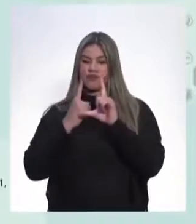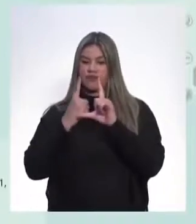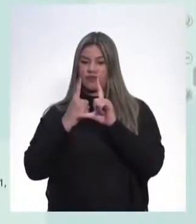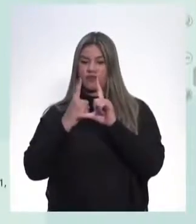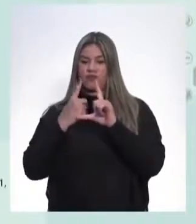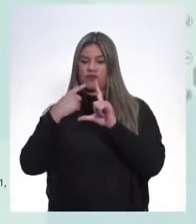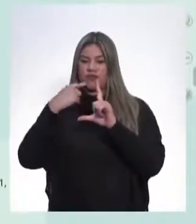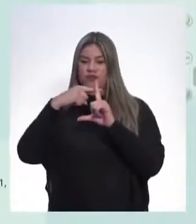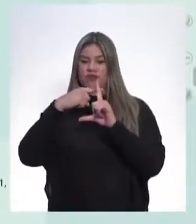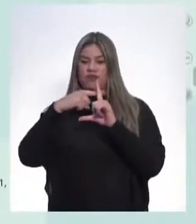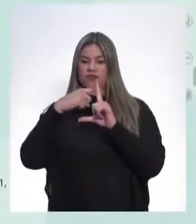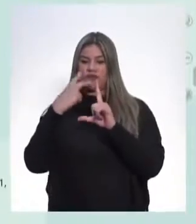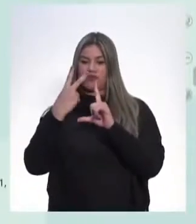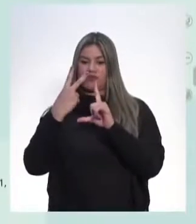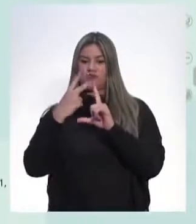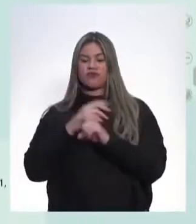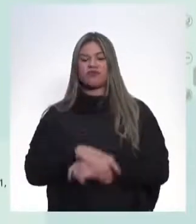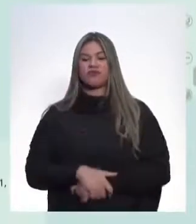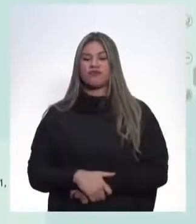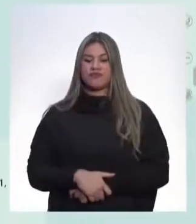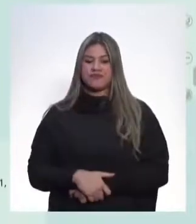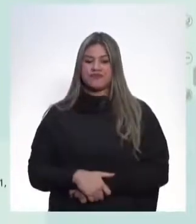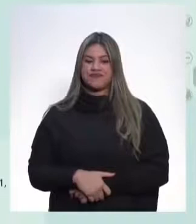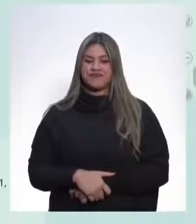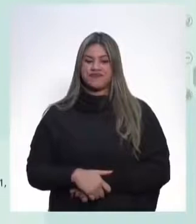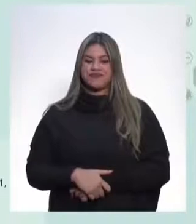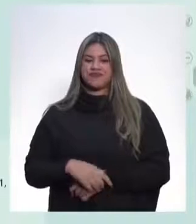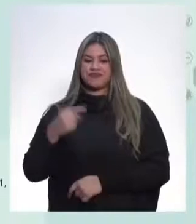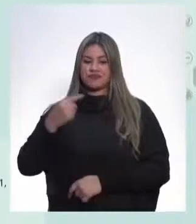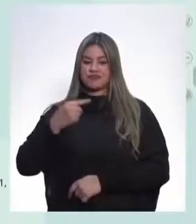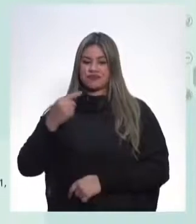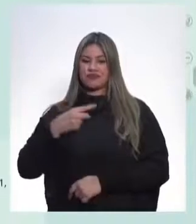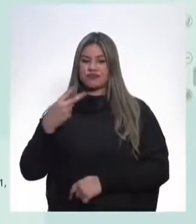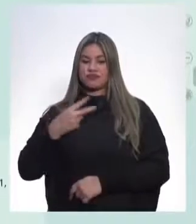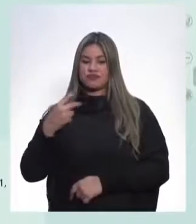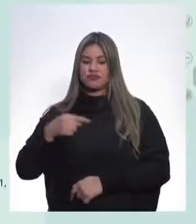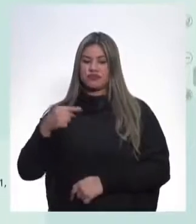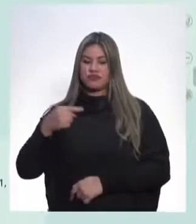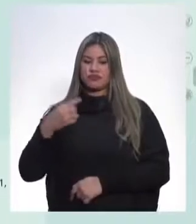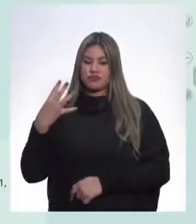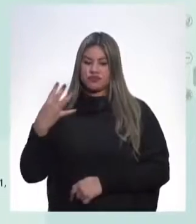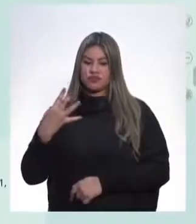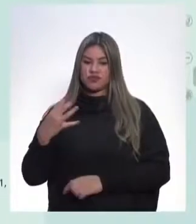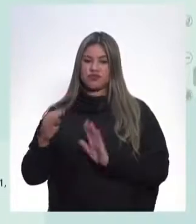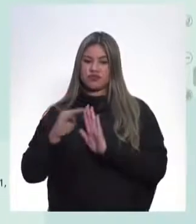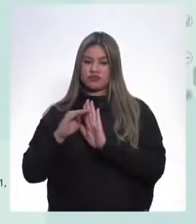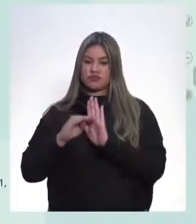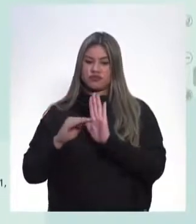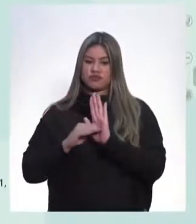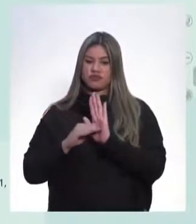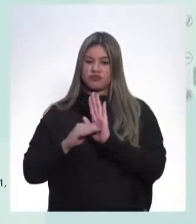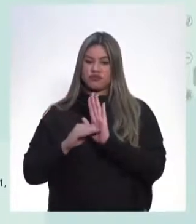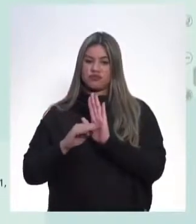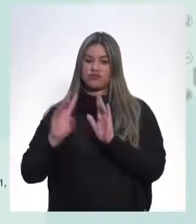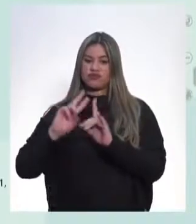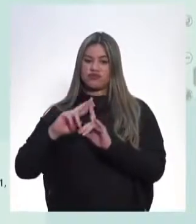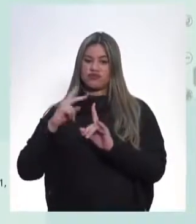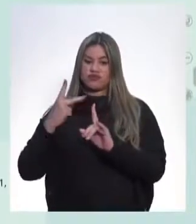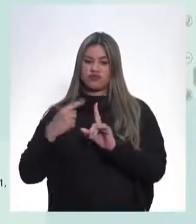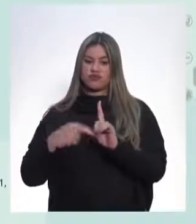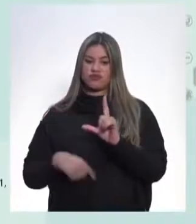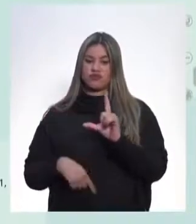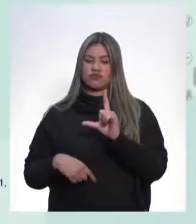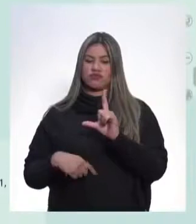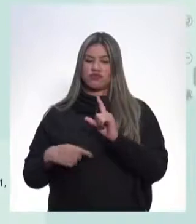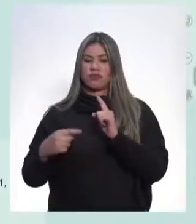Correto? Terceiro. 2 negativo e 4 negativo. Regra de sinal, do dobro.